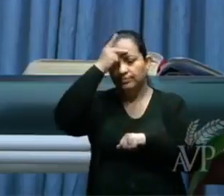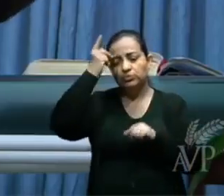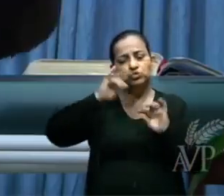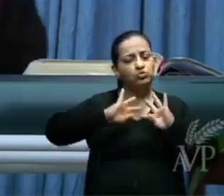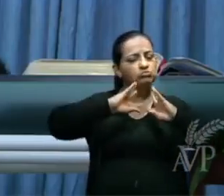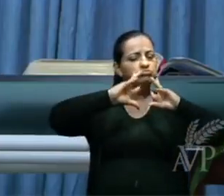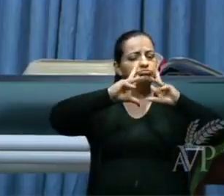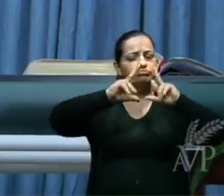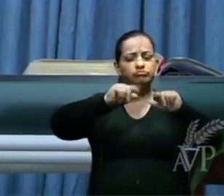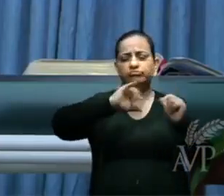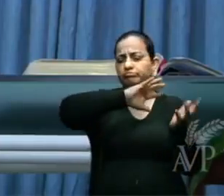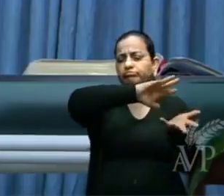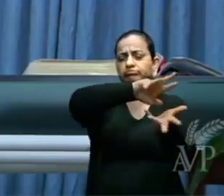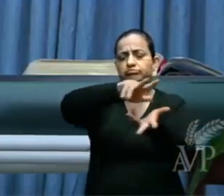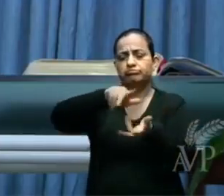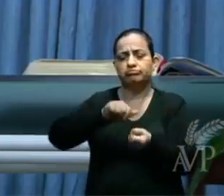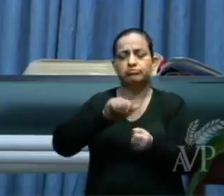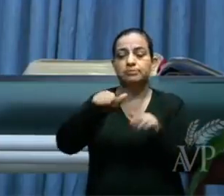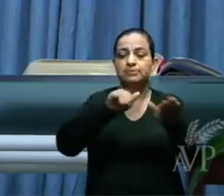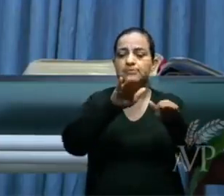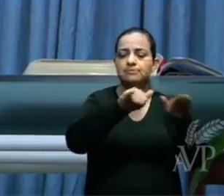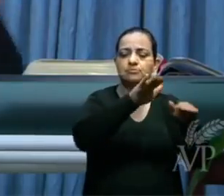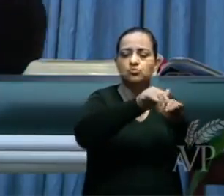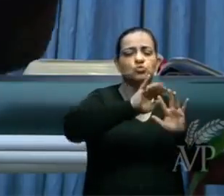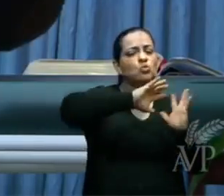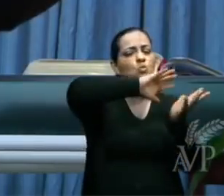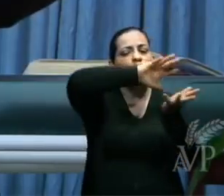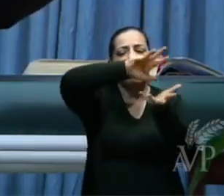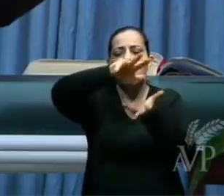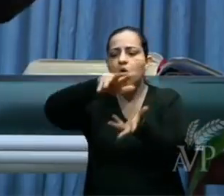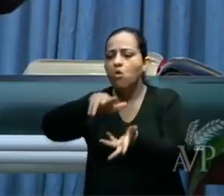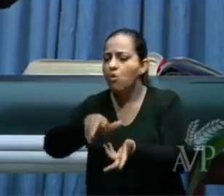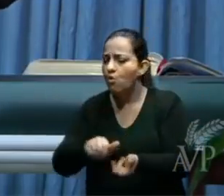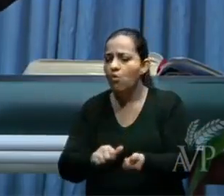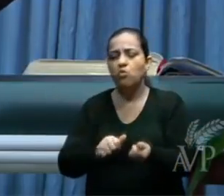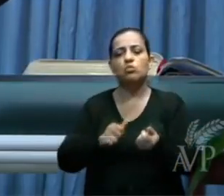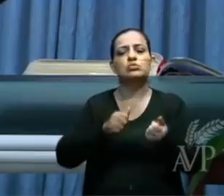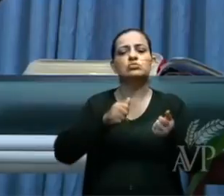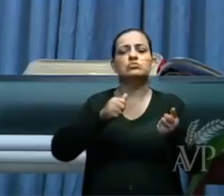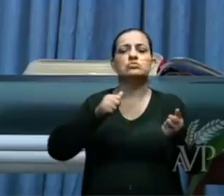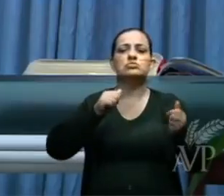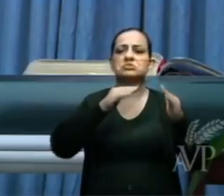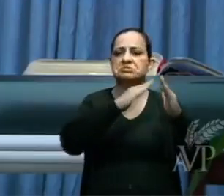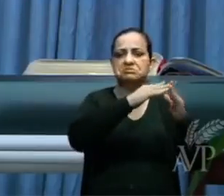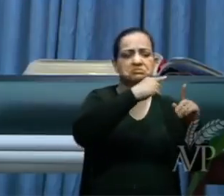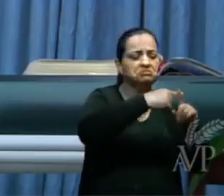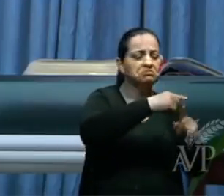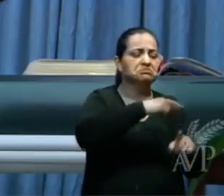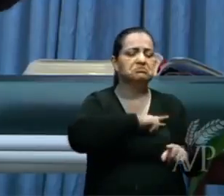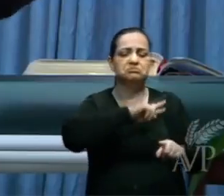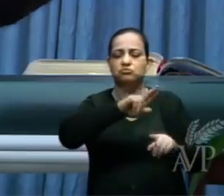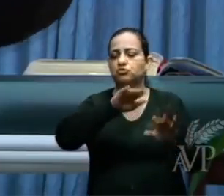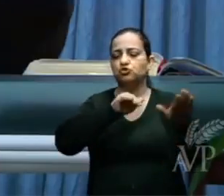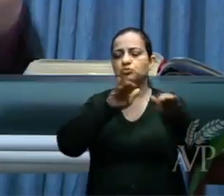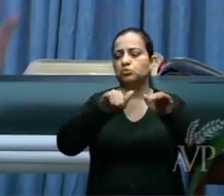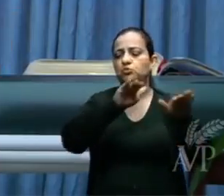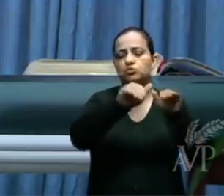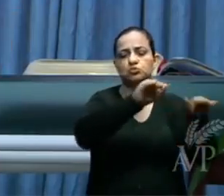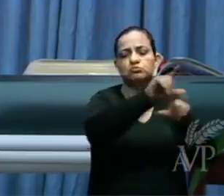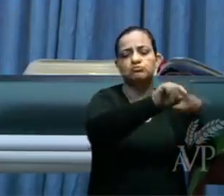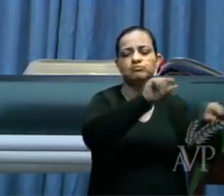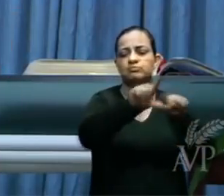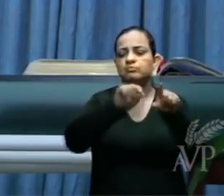todas as partes do mundo venda no meio de nome nacional e pede vêm de